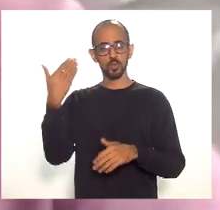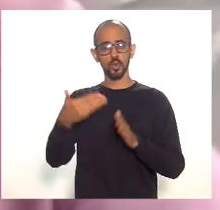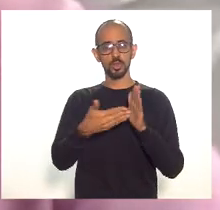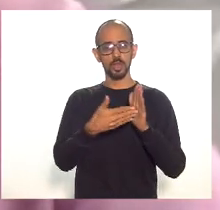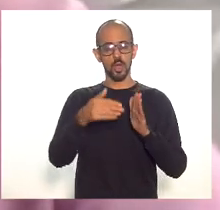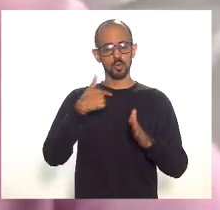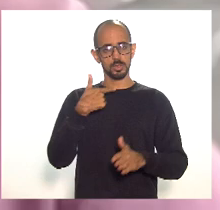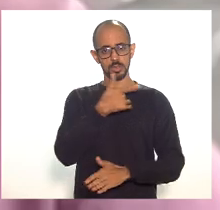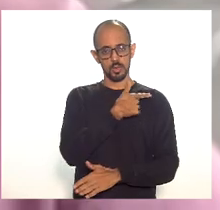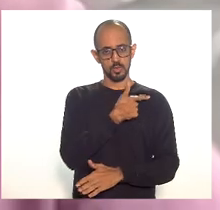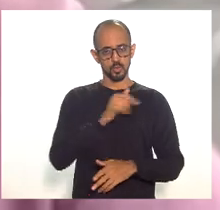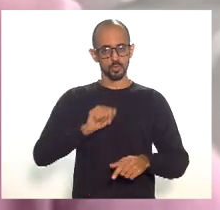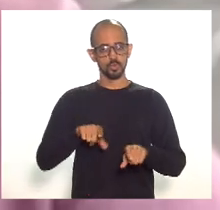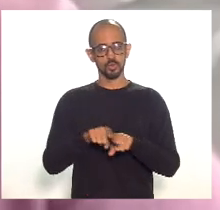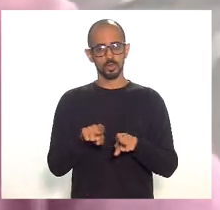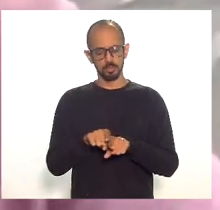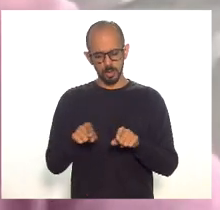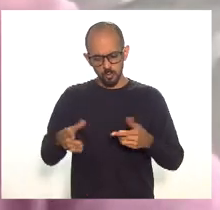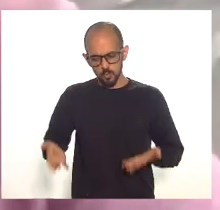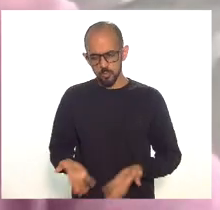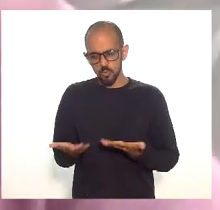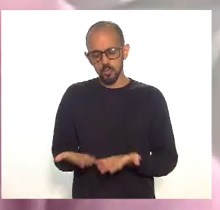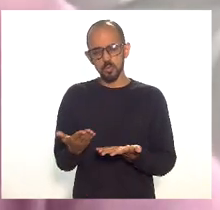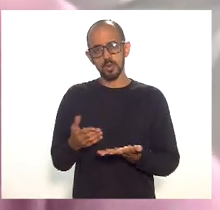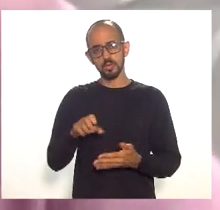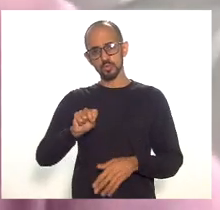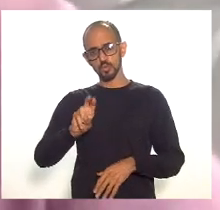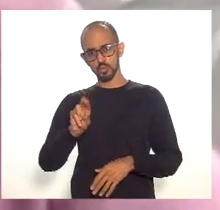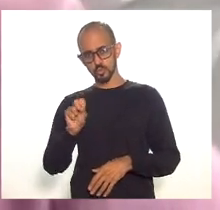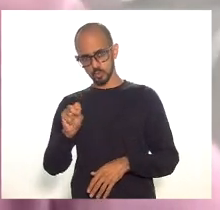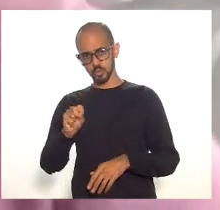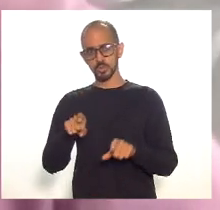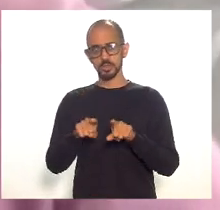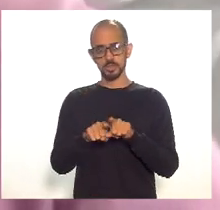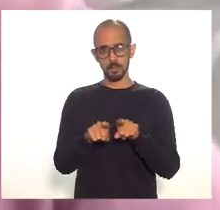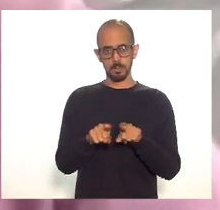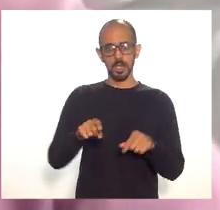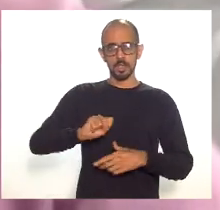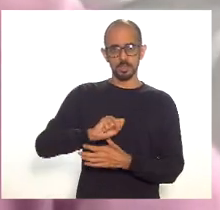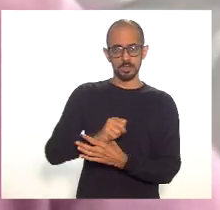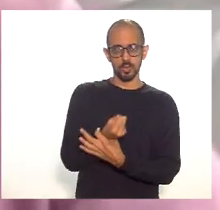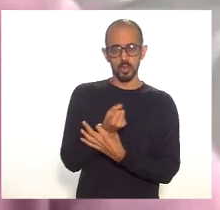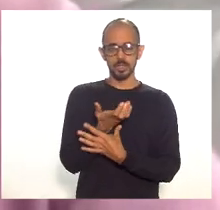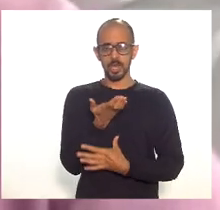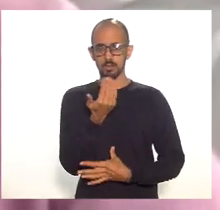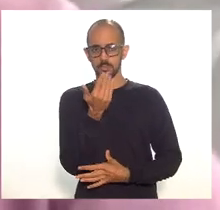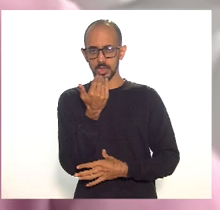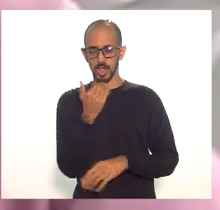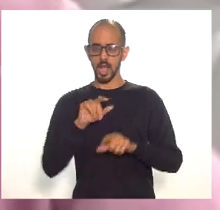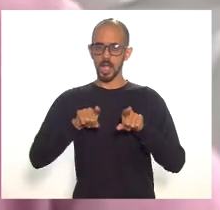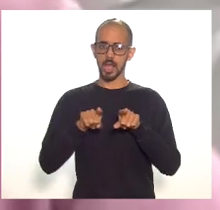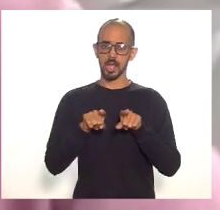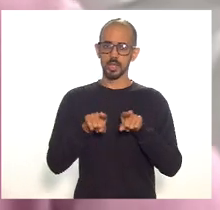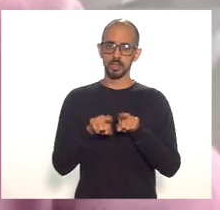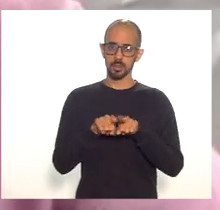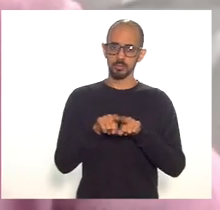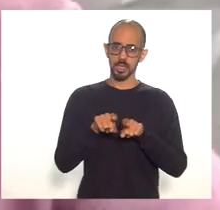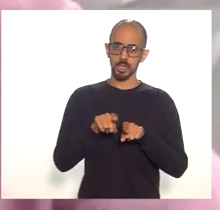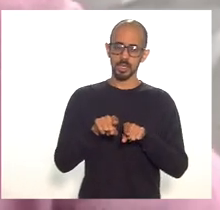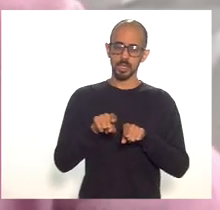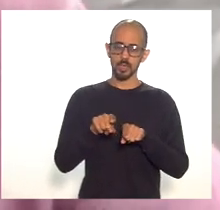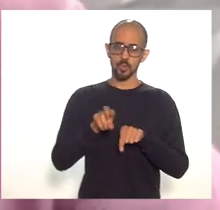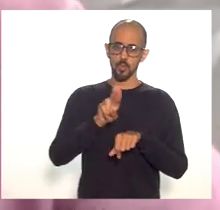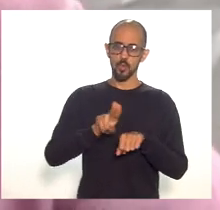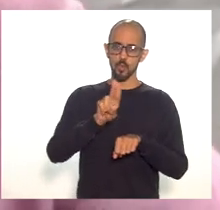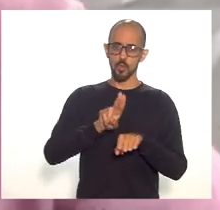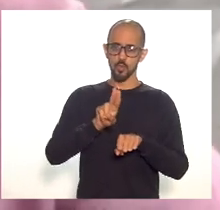saúde, fortalecendo o Sistema Único de Saúde, a segurança alimentar, a garantia do uso e da